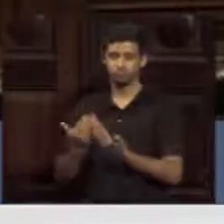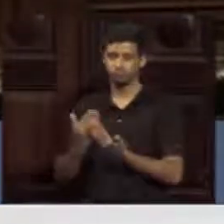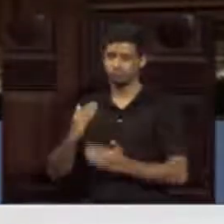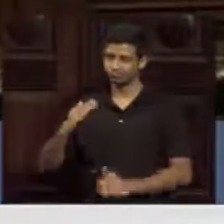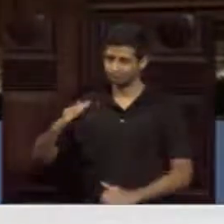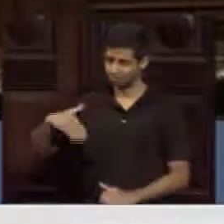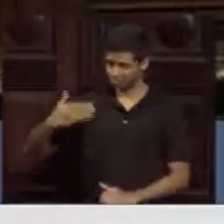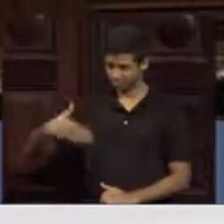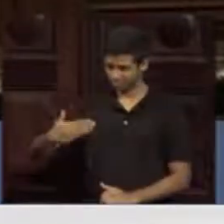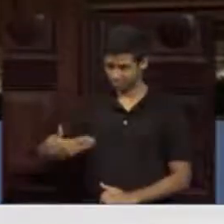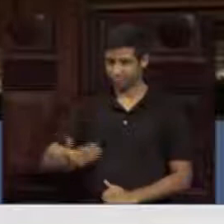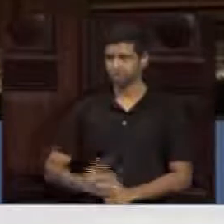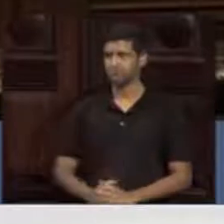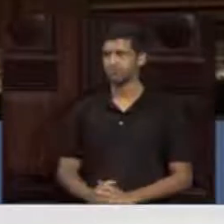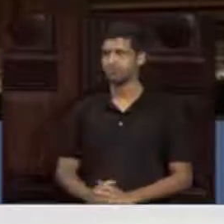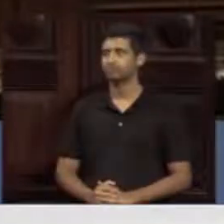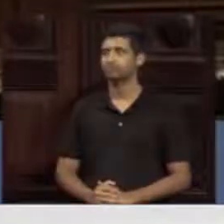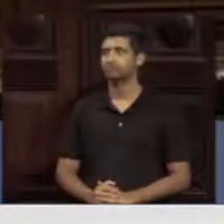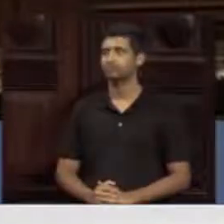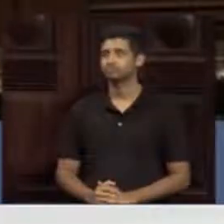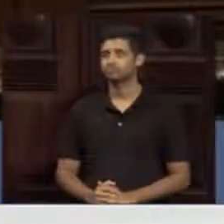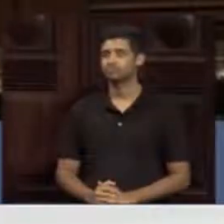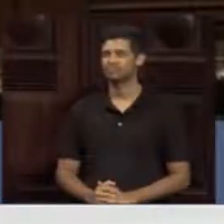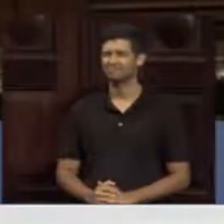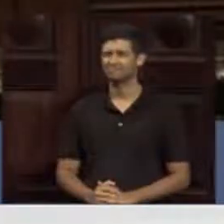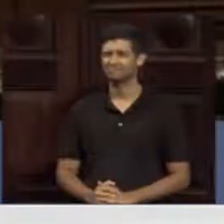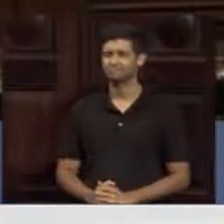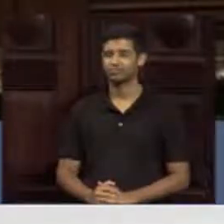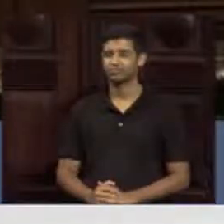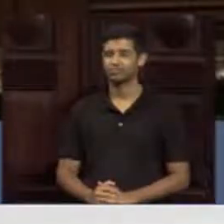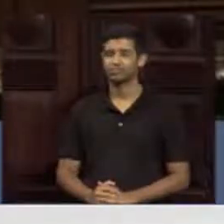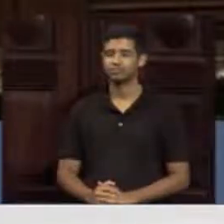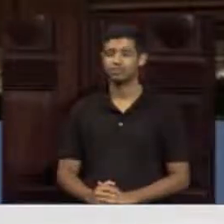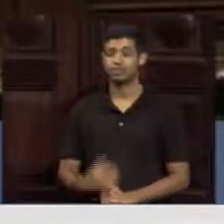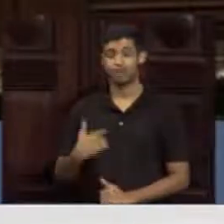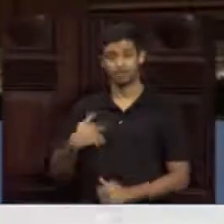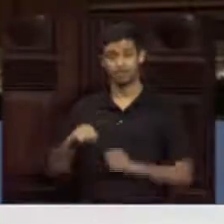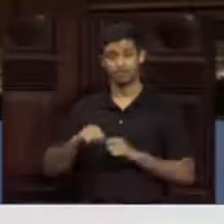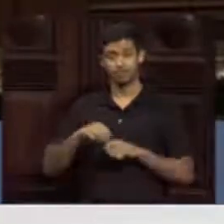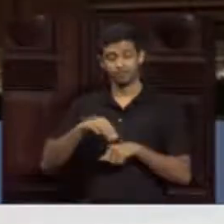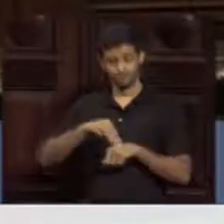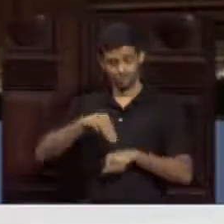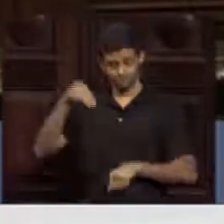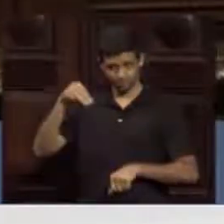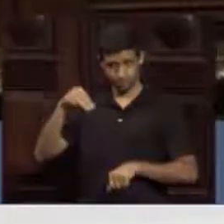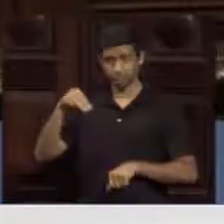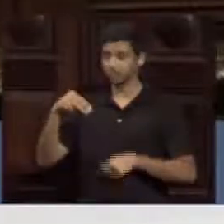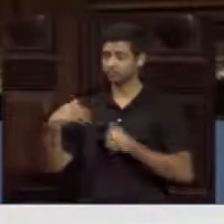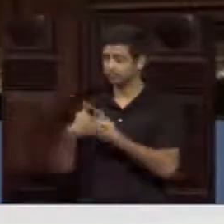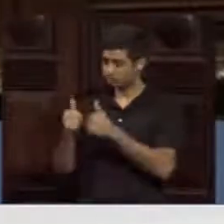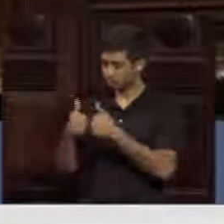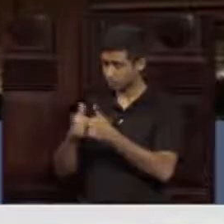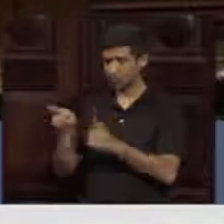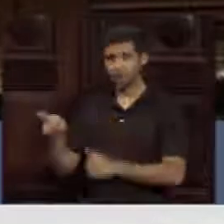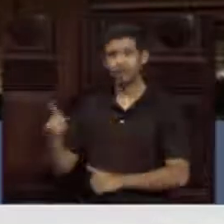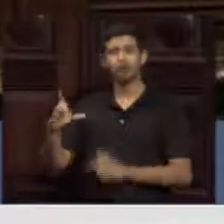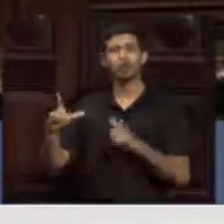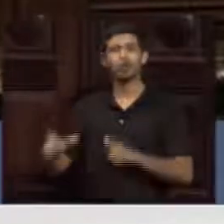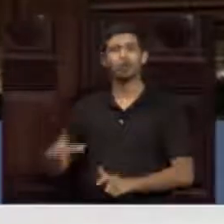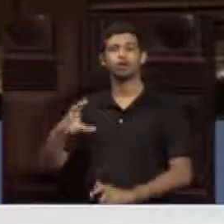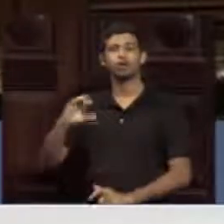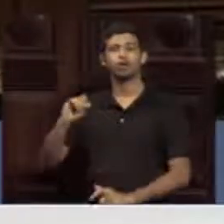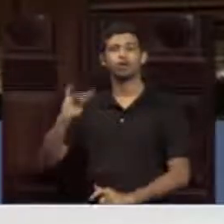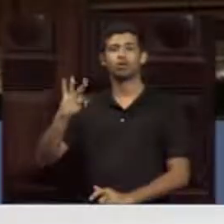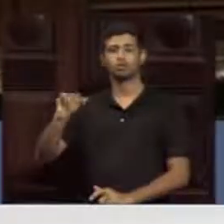Posteriormente, quando fiz o mestrado em transportes na COP, e